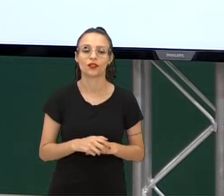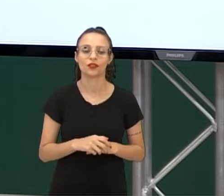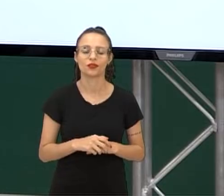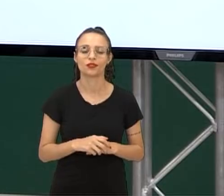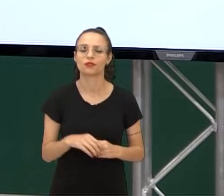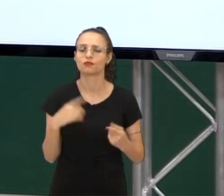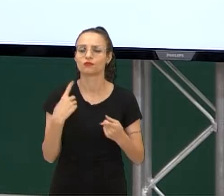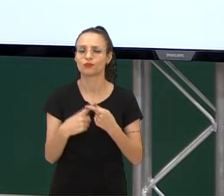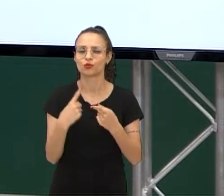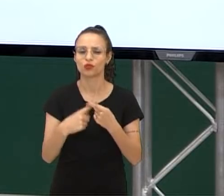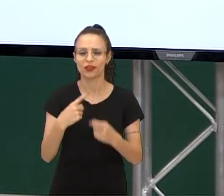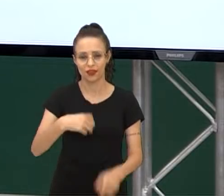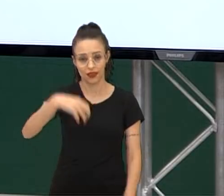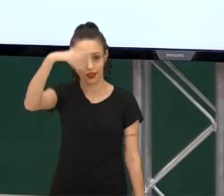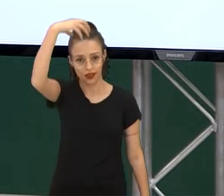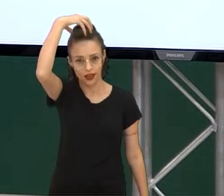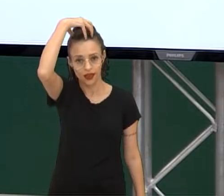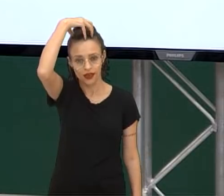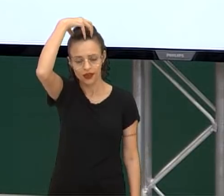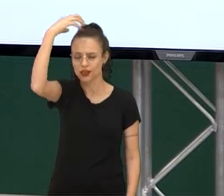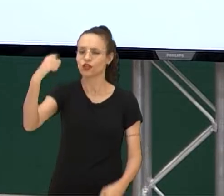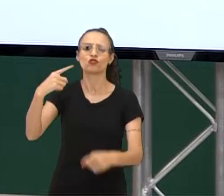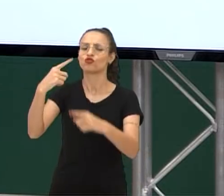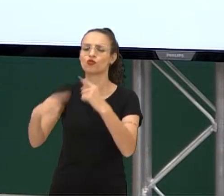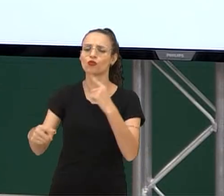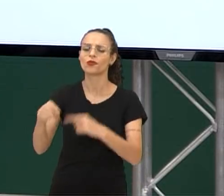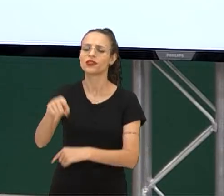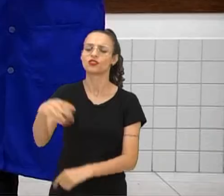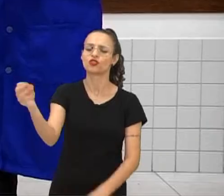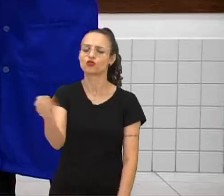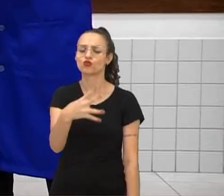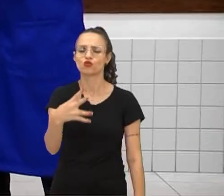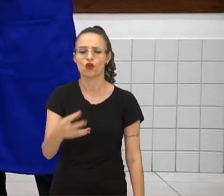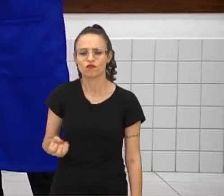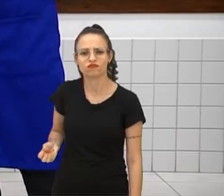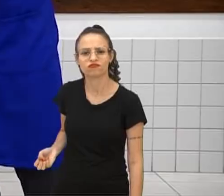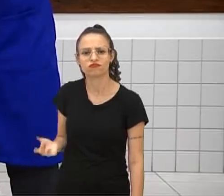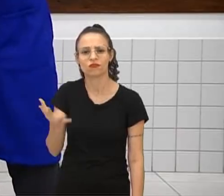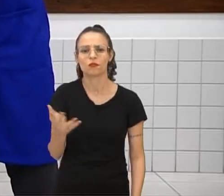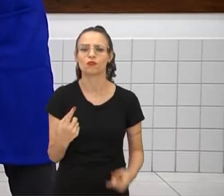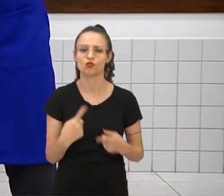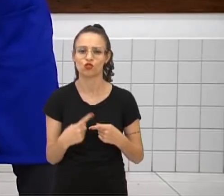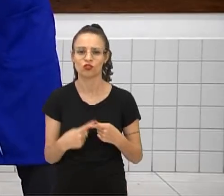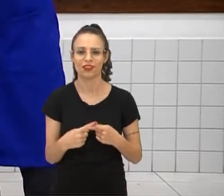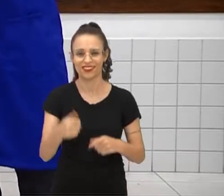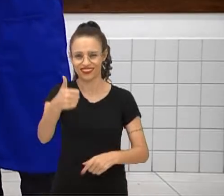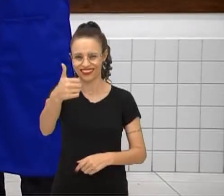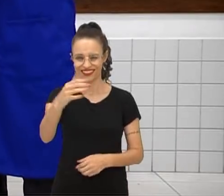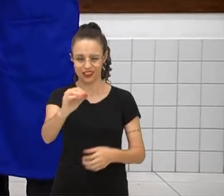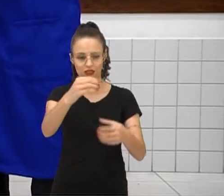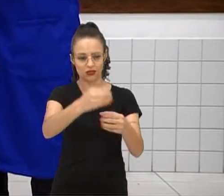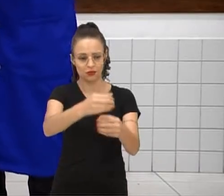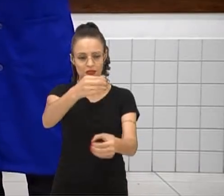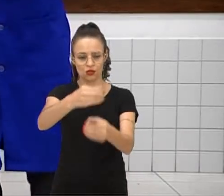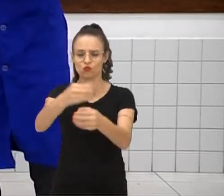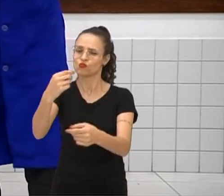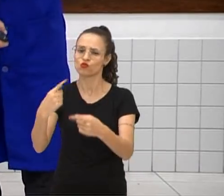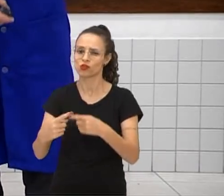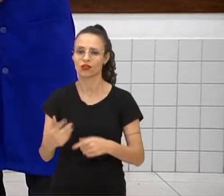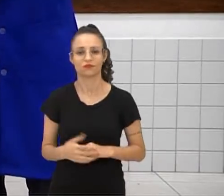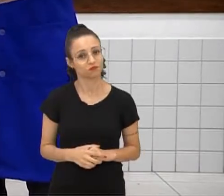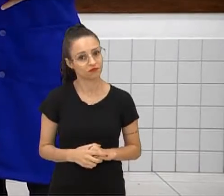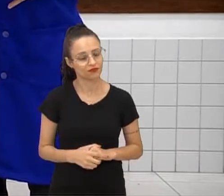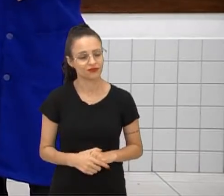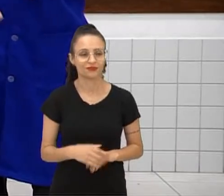pergunta: por que o rei não proibiu esse novo jogo, professor? Esse jogo de 10 pinos, né? Eu acho